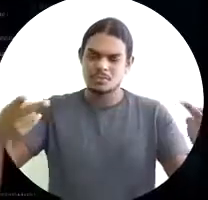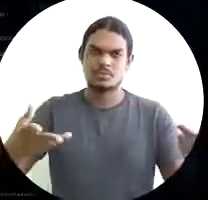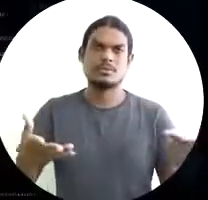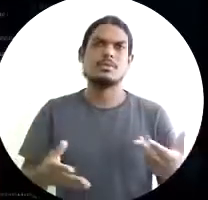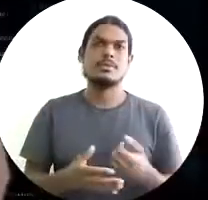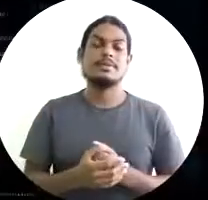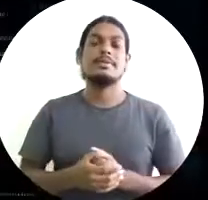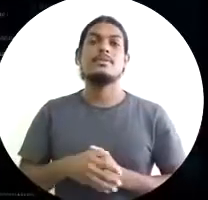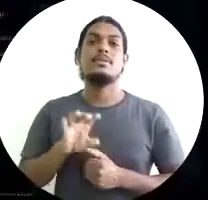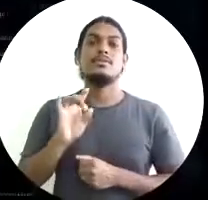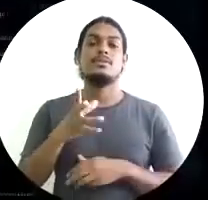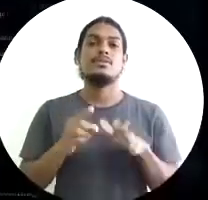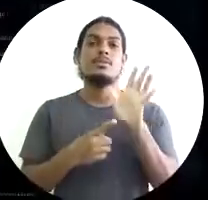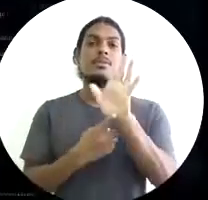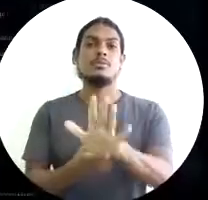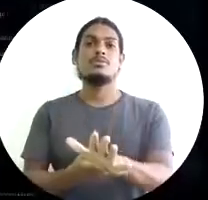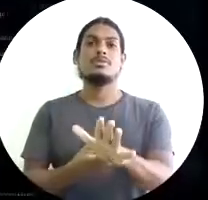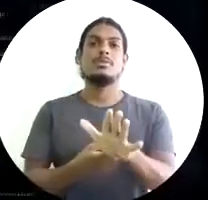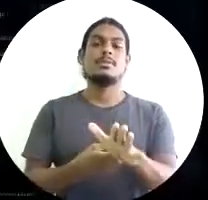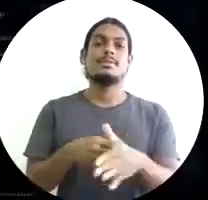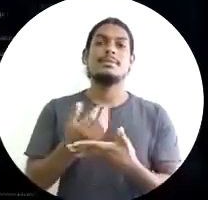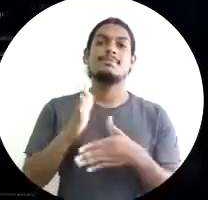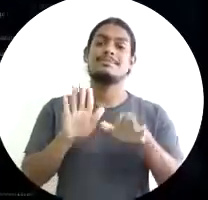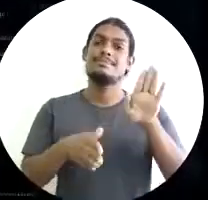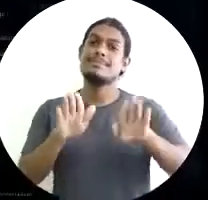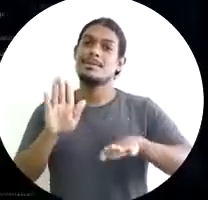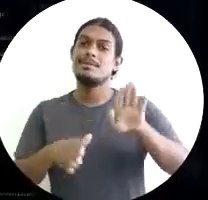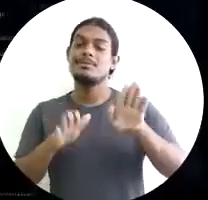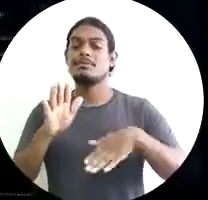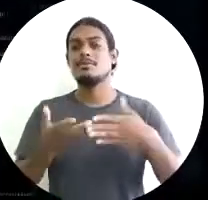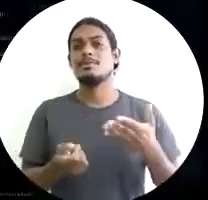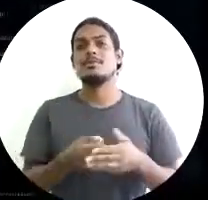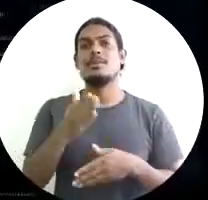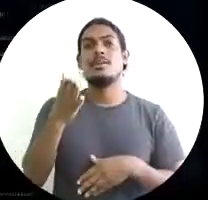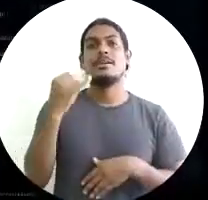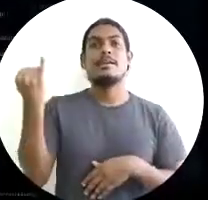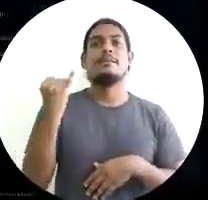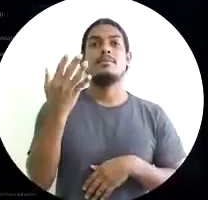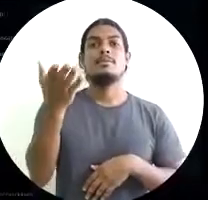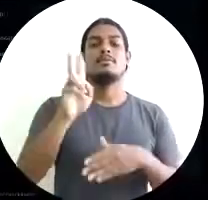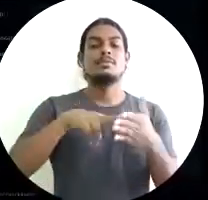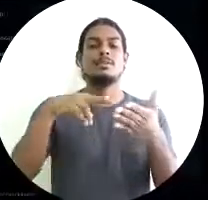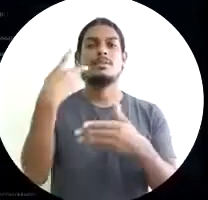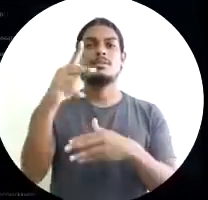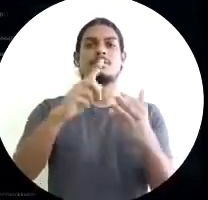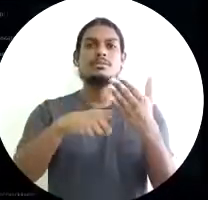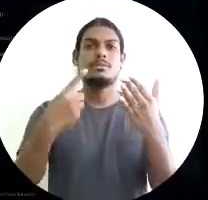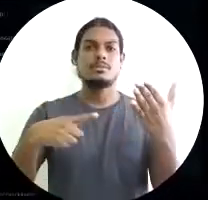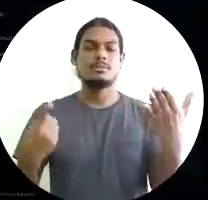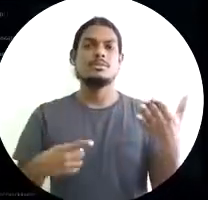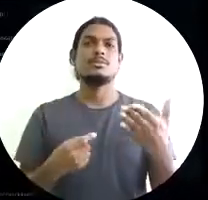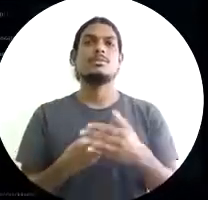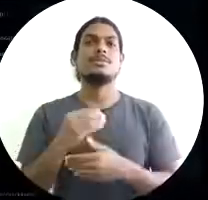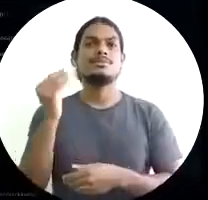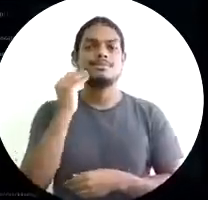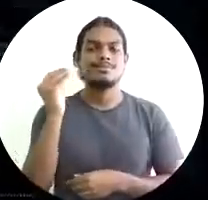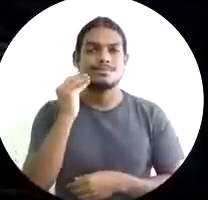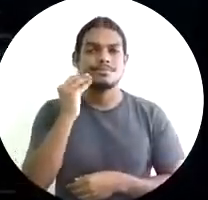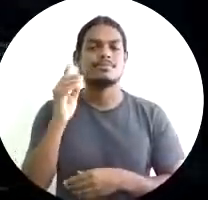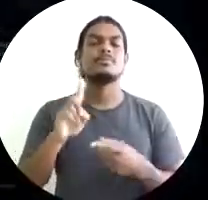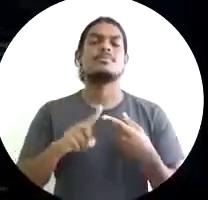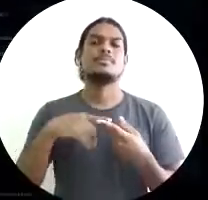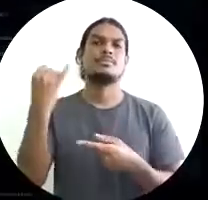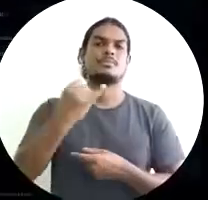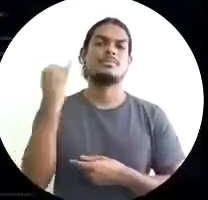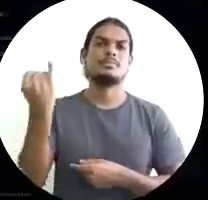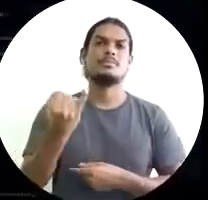vou elucidar aqui rapidamente e você precisa ler no seu caderno de estudo e experimentar. Experimentar é